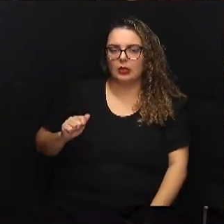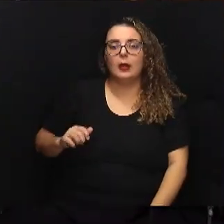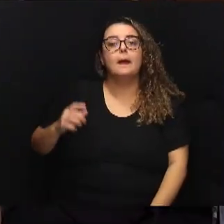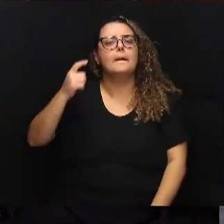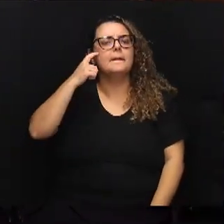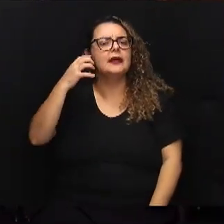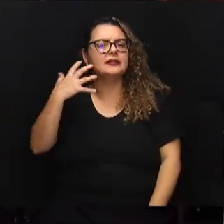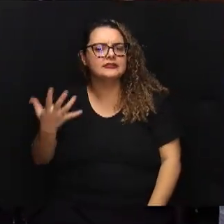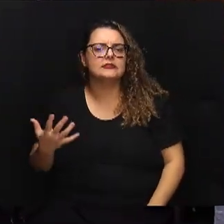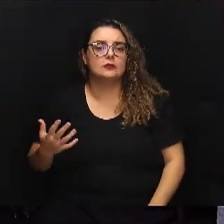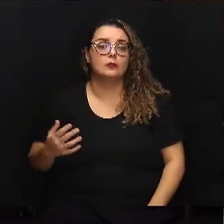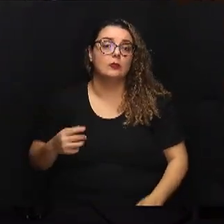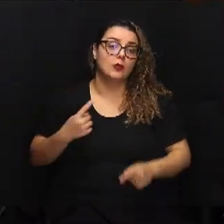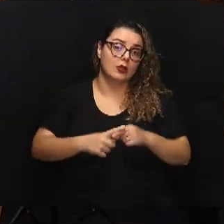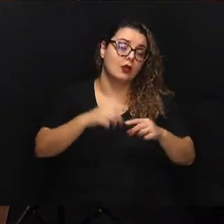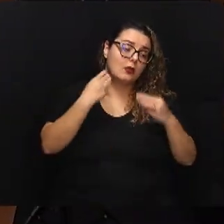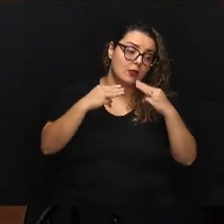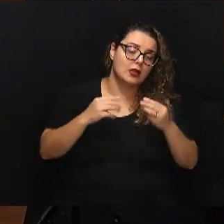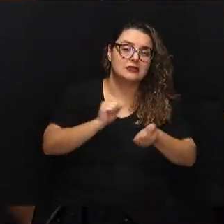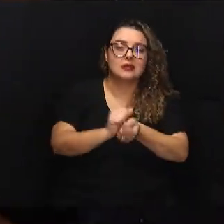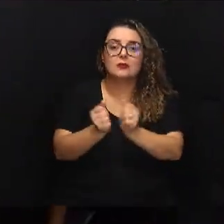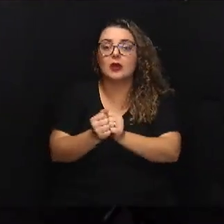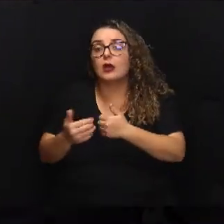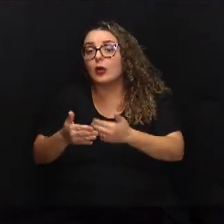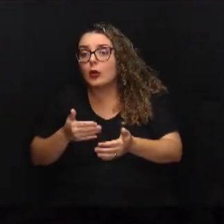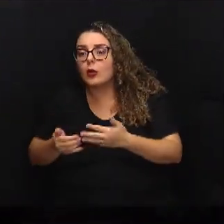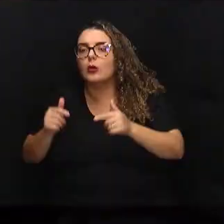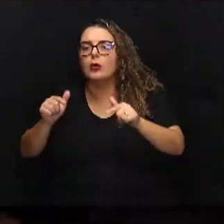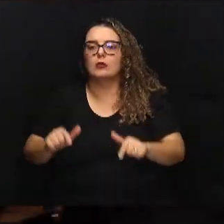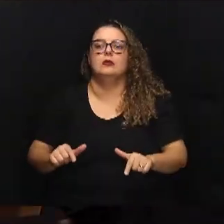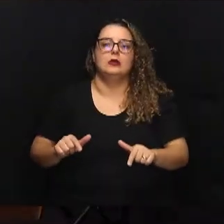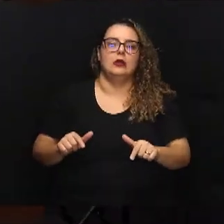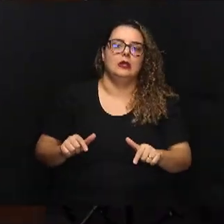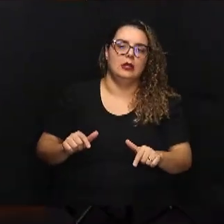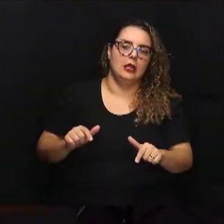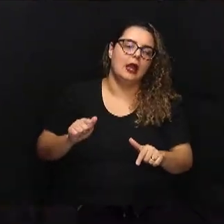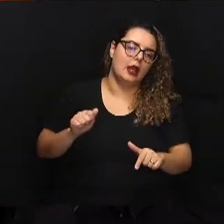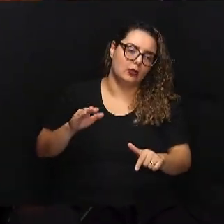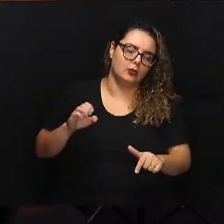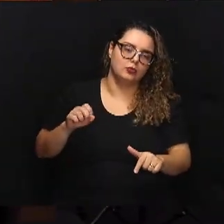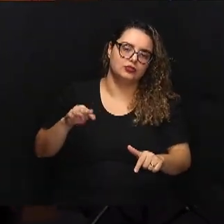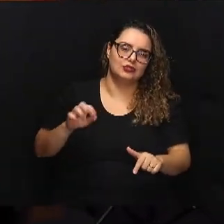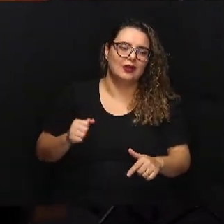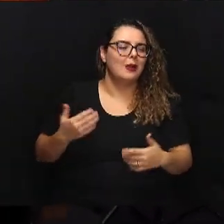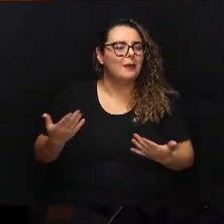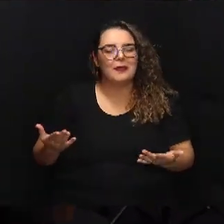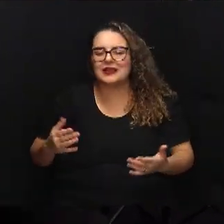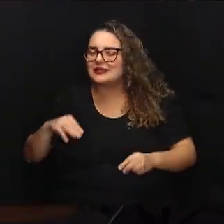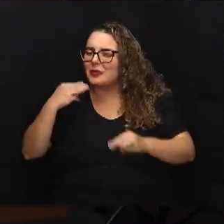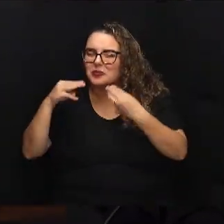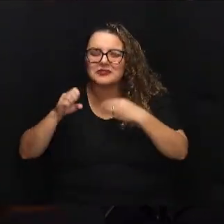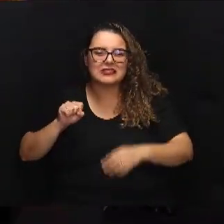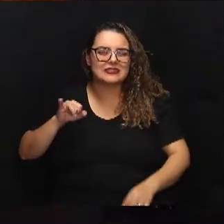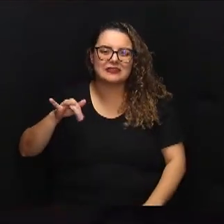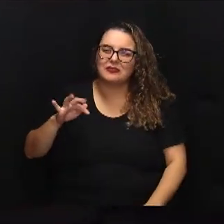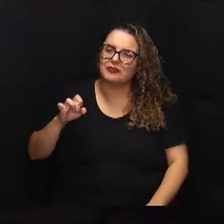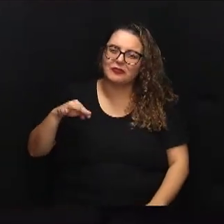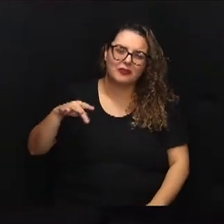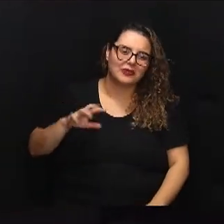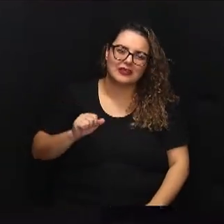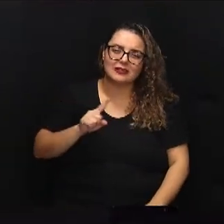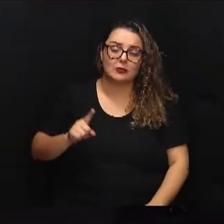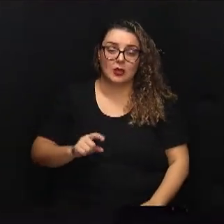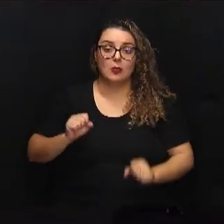se adapta a qualquer acústica, mas a música sinfônica não. A música sinfônica às vezes pode ser plugada para um concerto